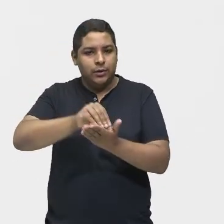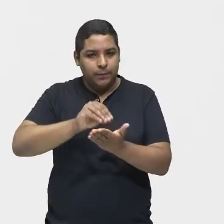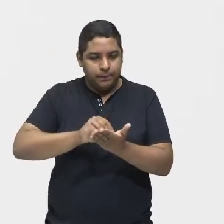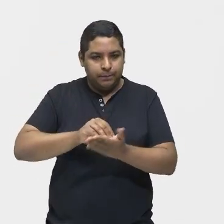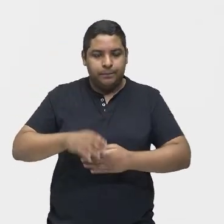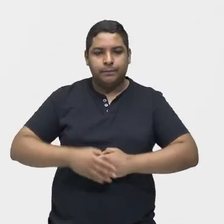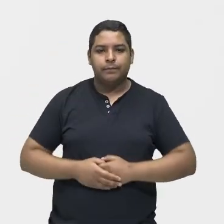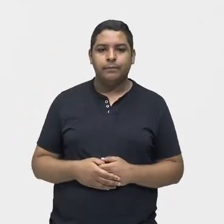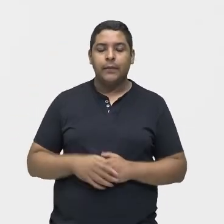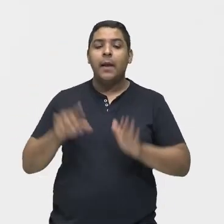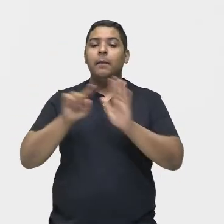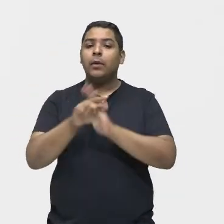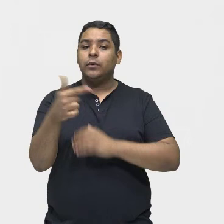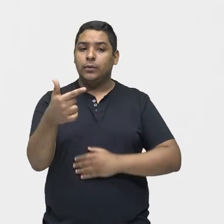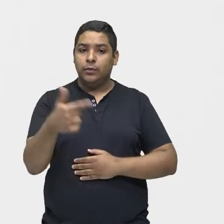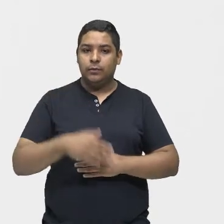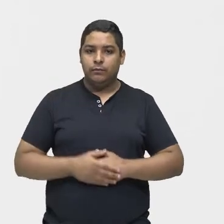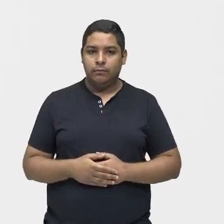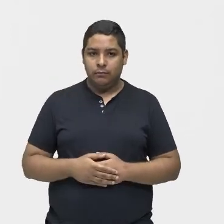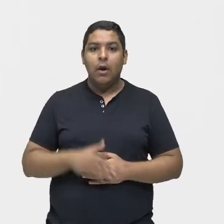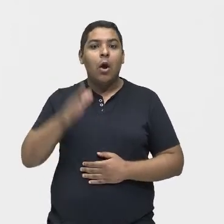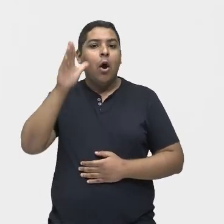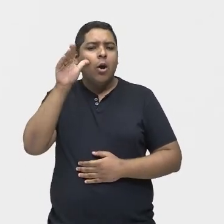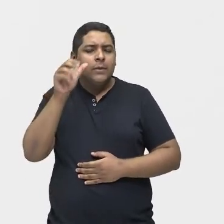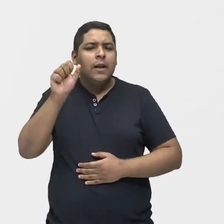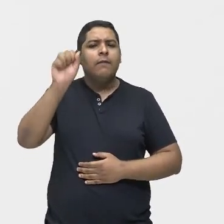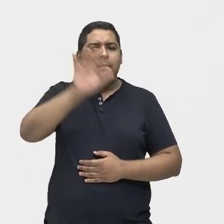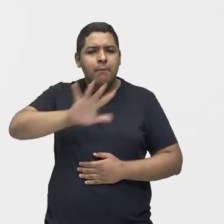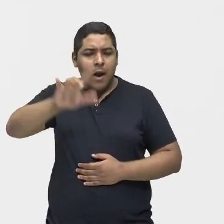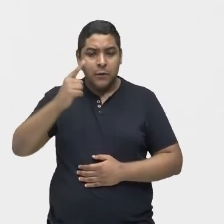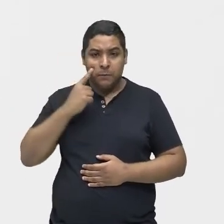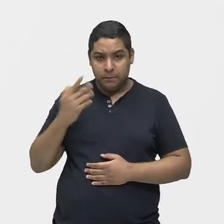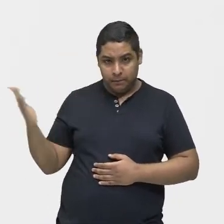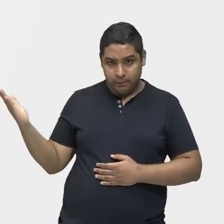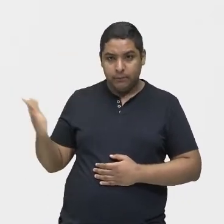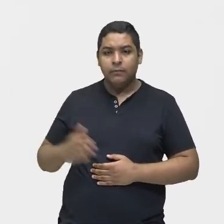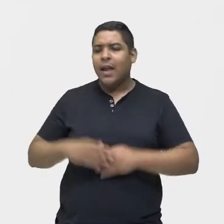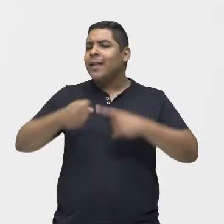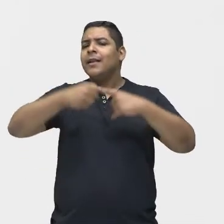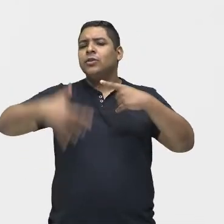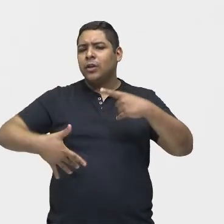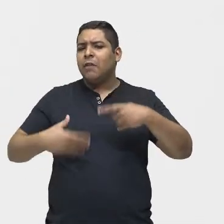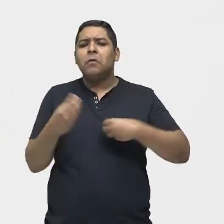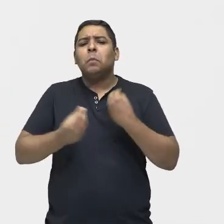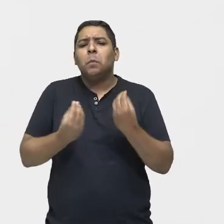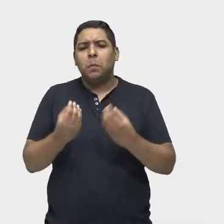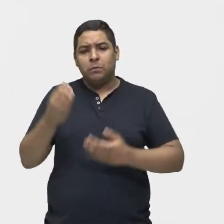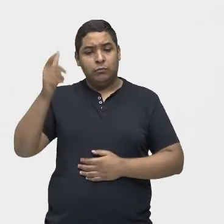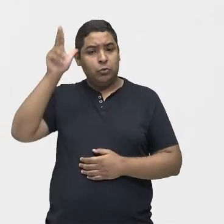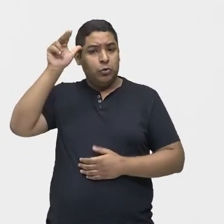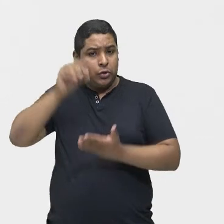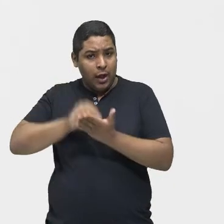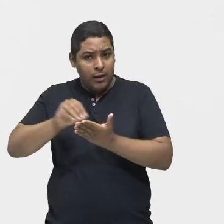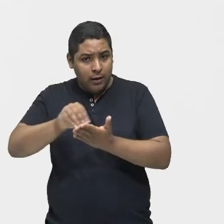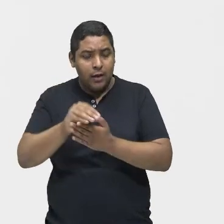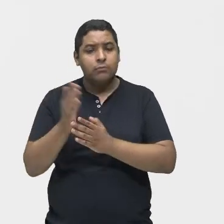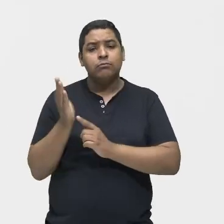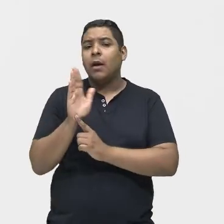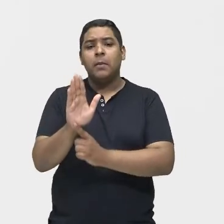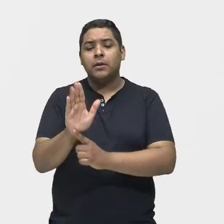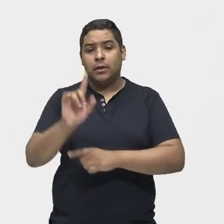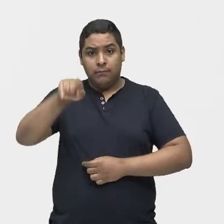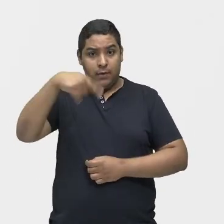Questão 1. Para jogar xadrez, é necessário que se reconheça alguns elementos básicos para seu desenvolvimento. Baseado